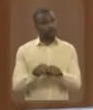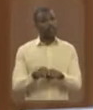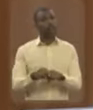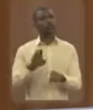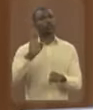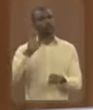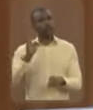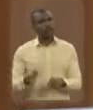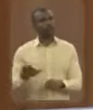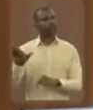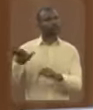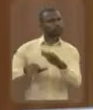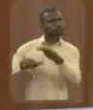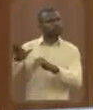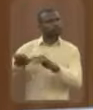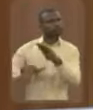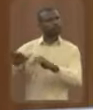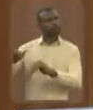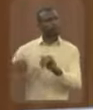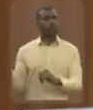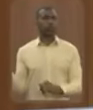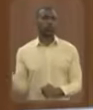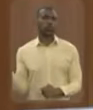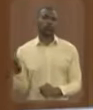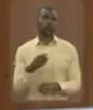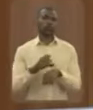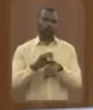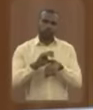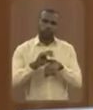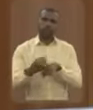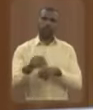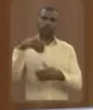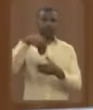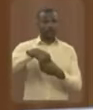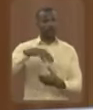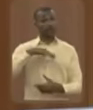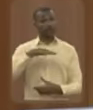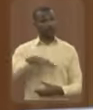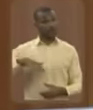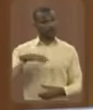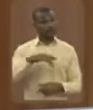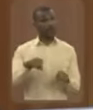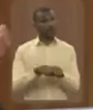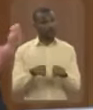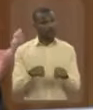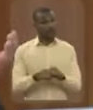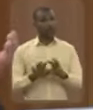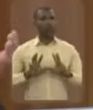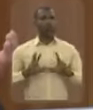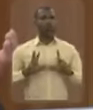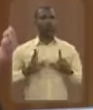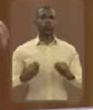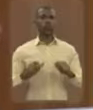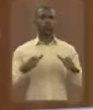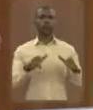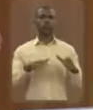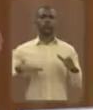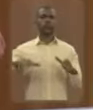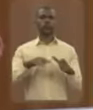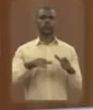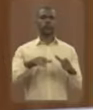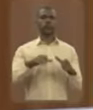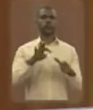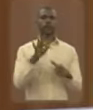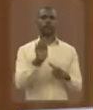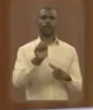em atrair novas unidades de investimentos na cidade inclusive guardando toda a região ali da área do at